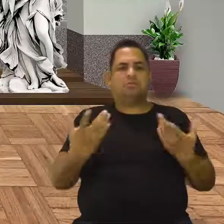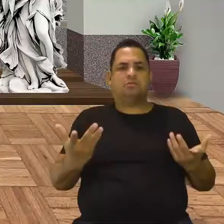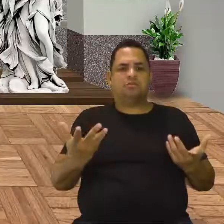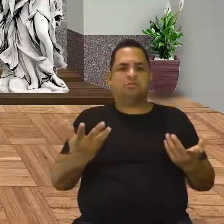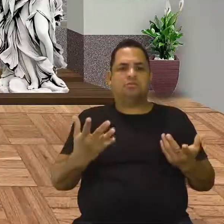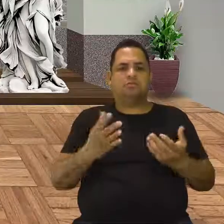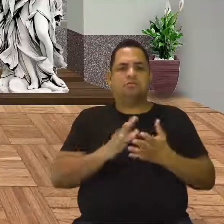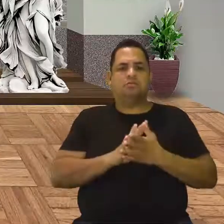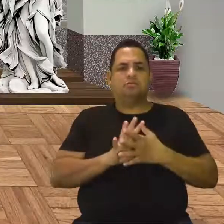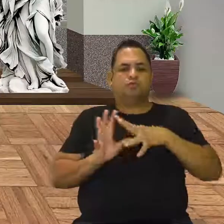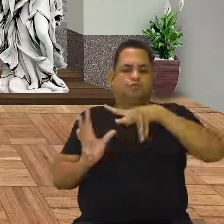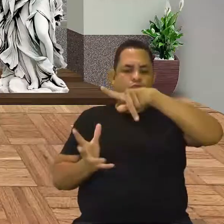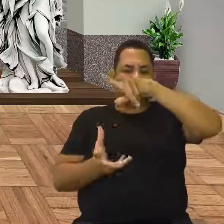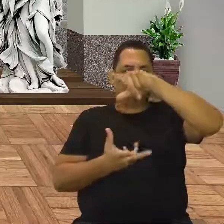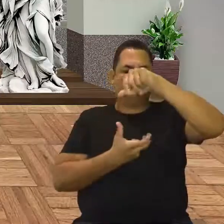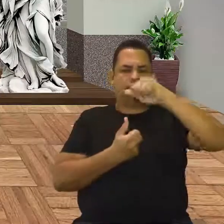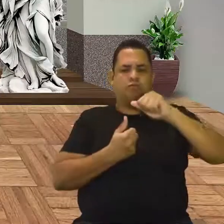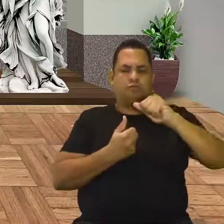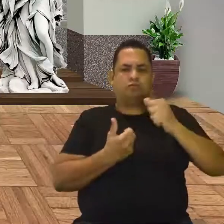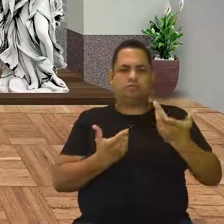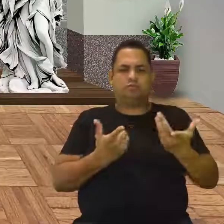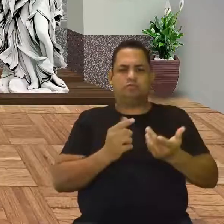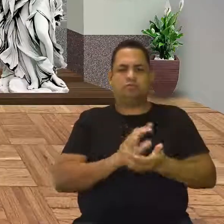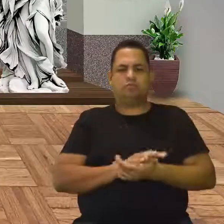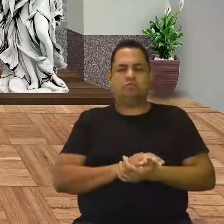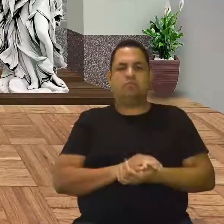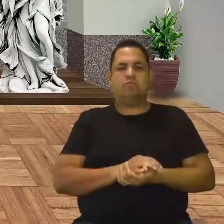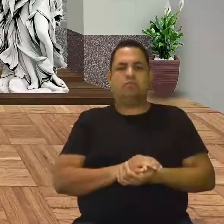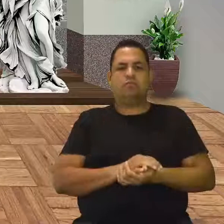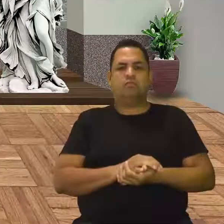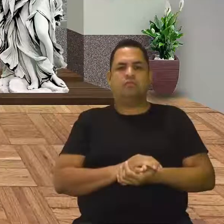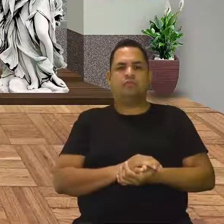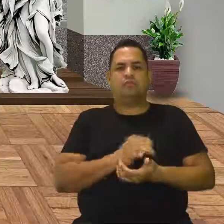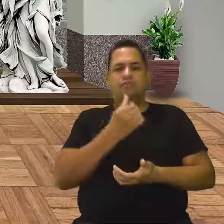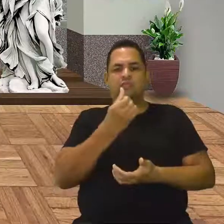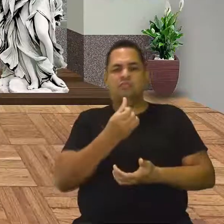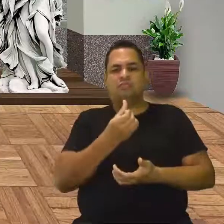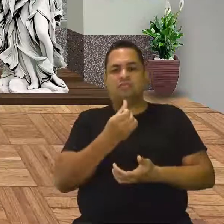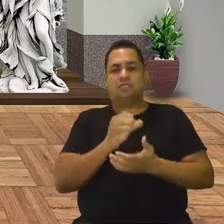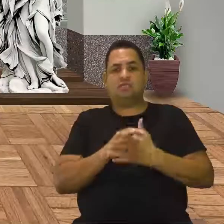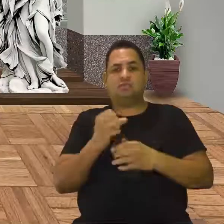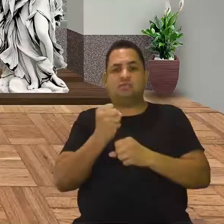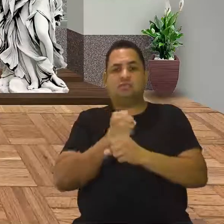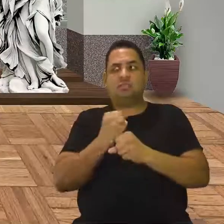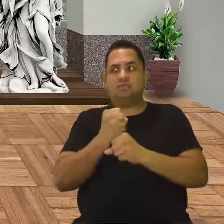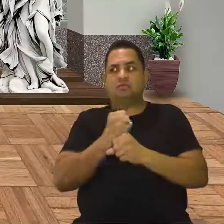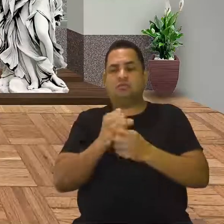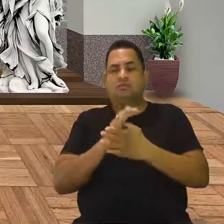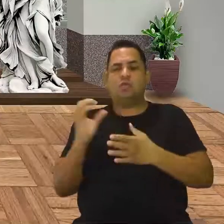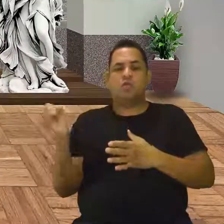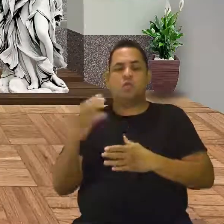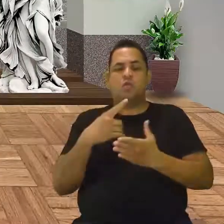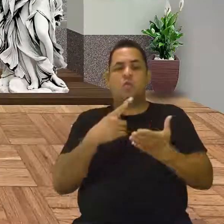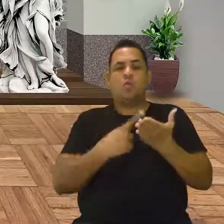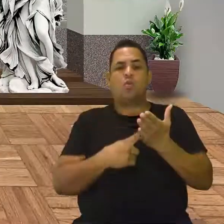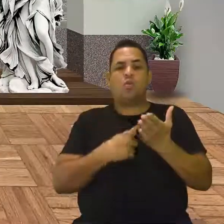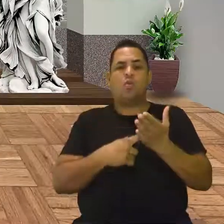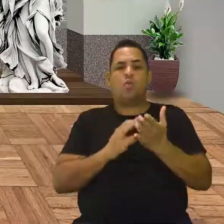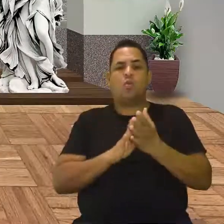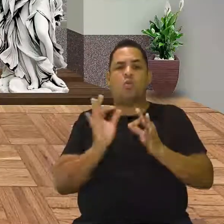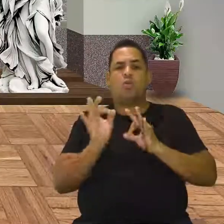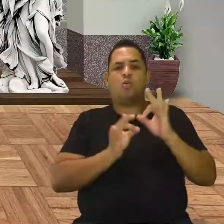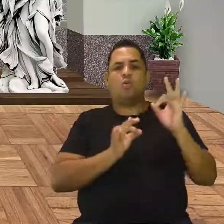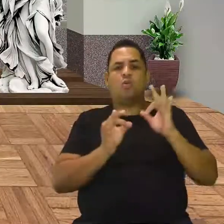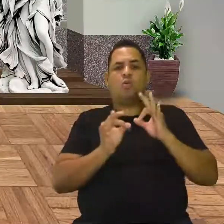foi generalizado. E aí, quando eu te falei, foram 6 anos, um New Deal, um novo acordo, criado aí